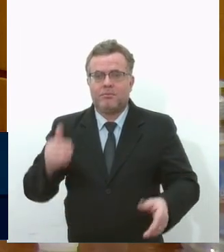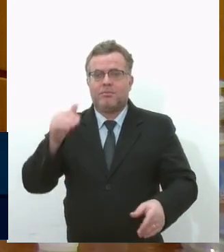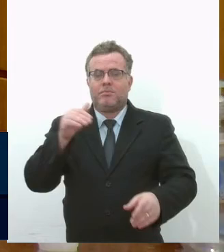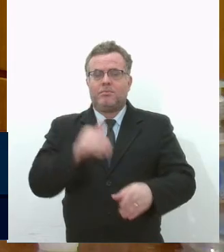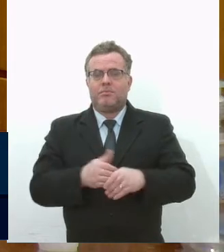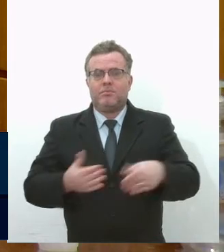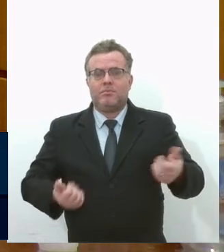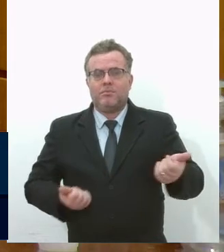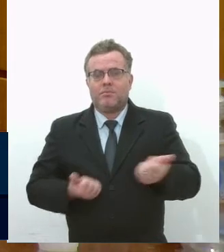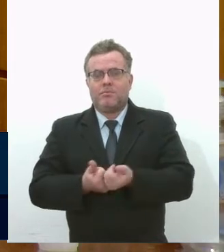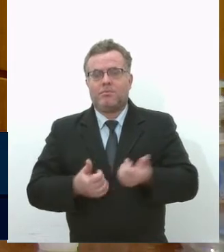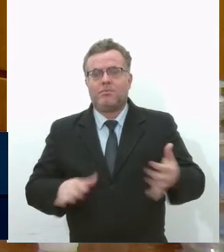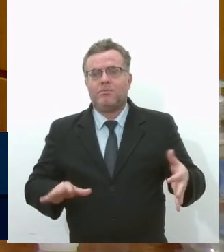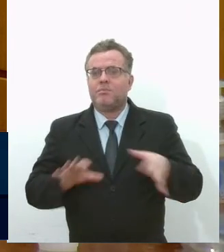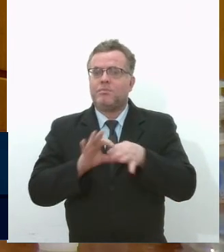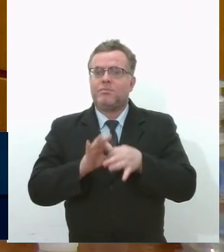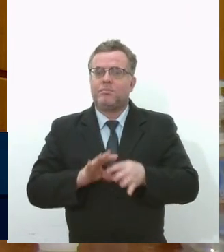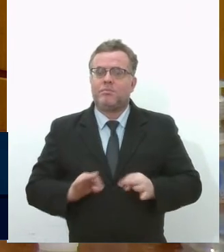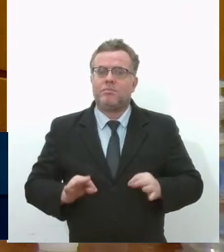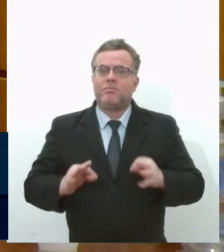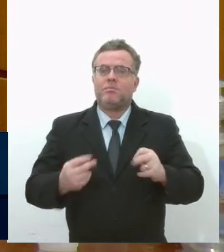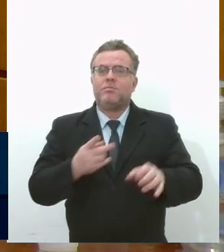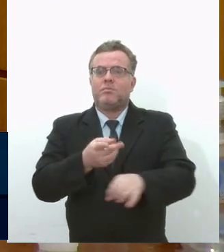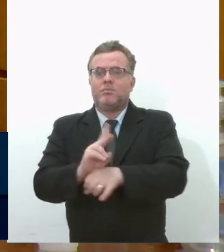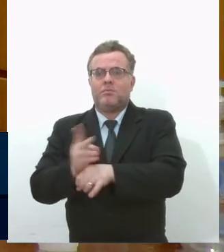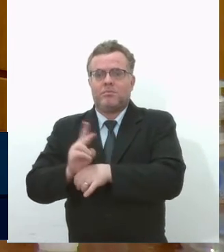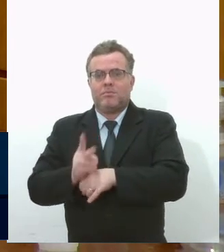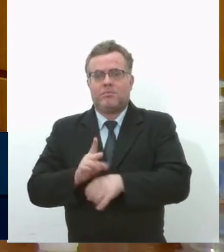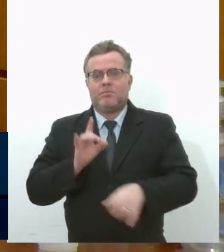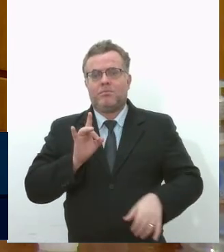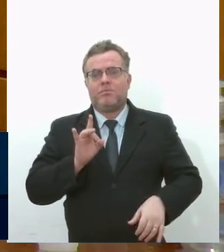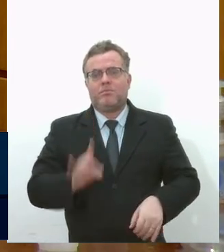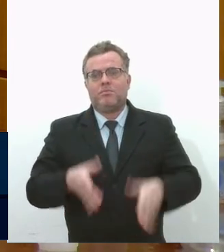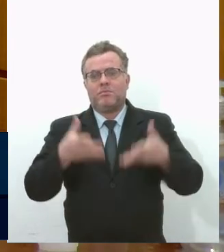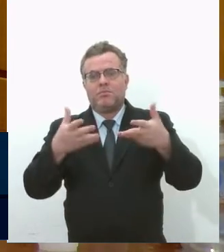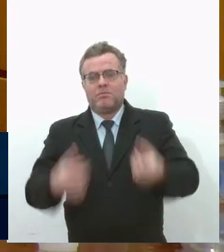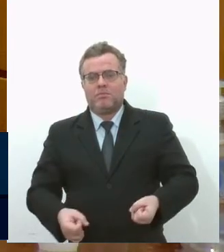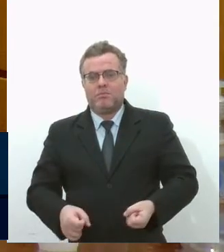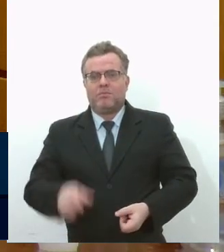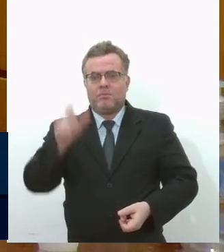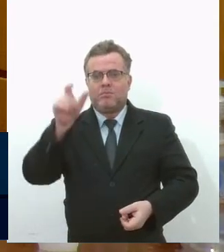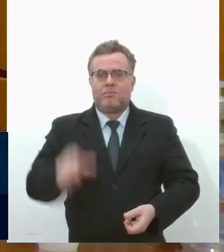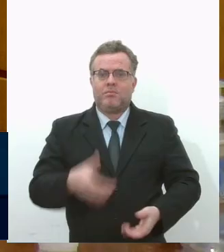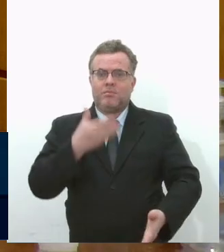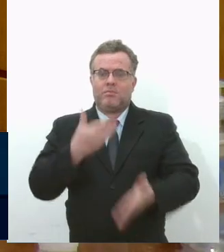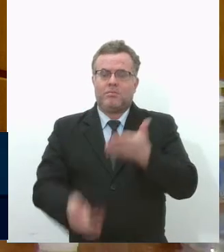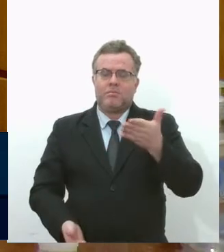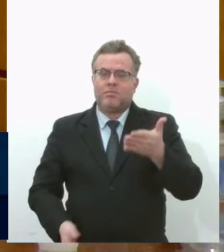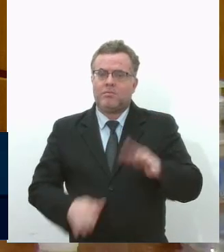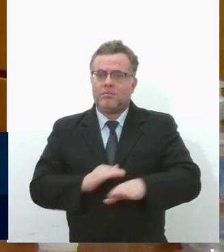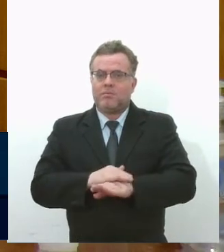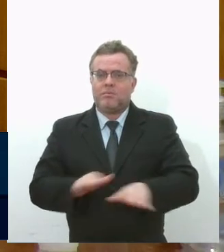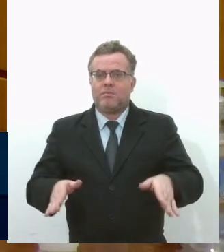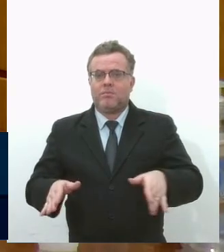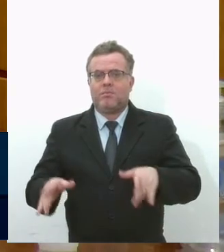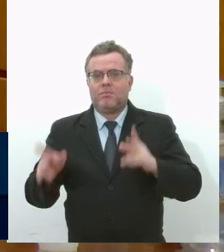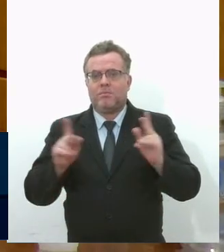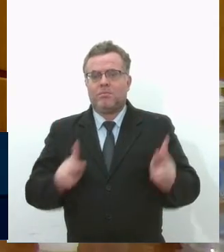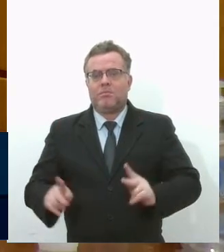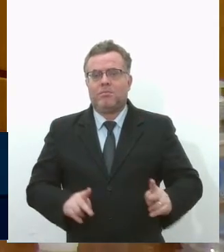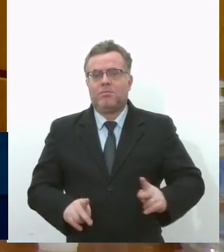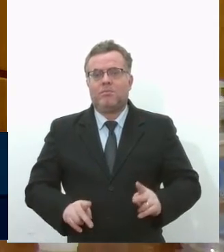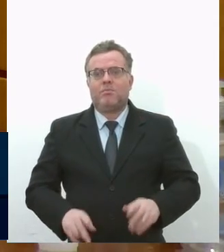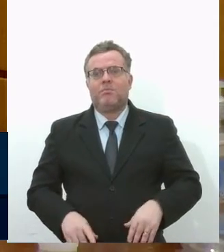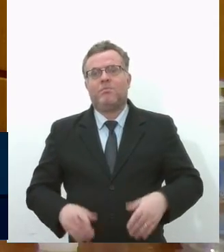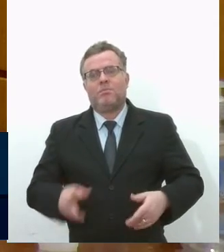das entidades fiscalizadoras só leva o contribuinte a perder. E aí vai onerar ainda